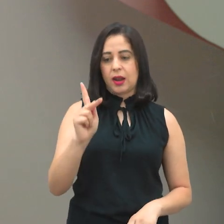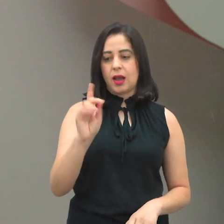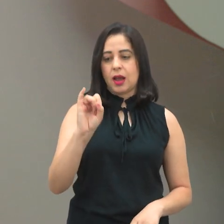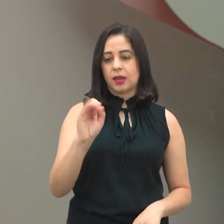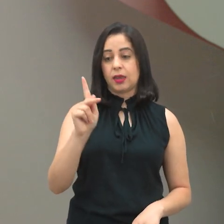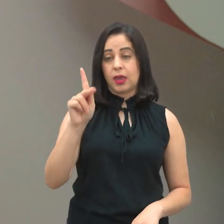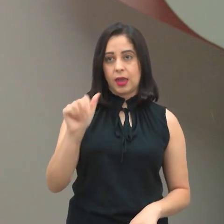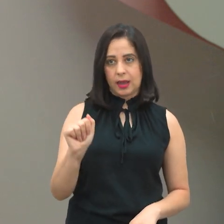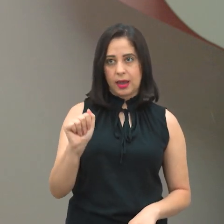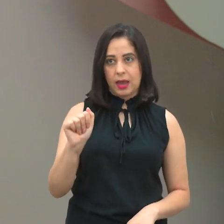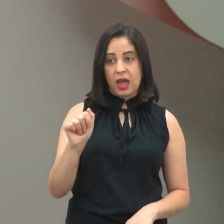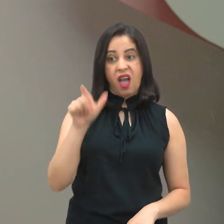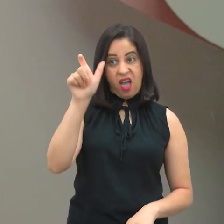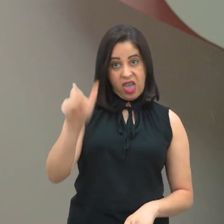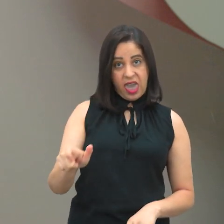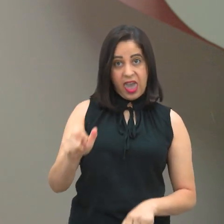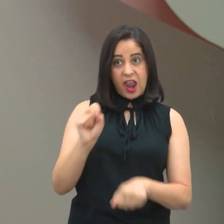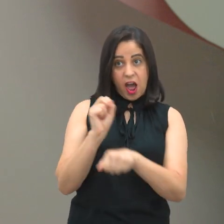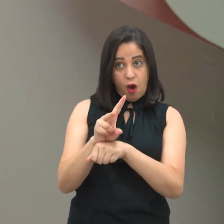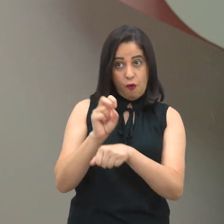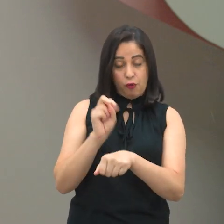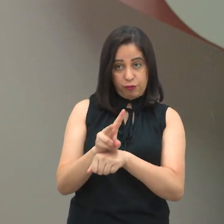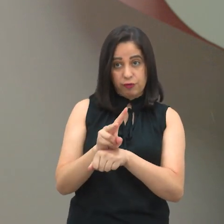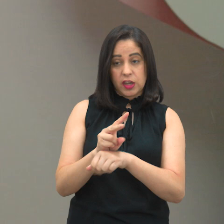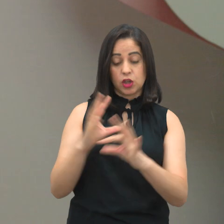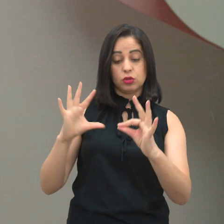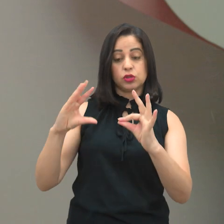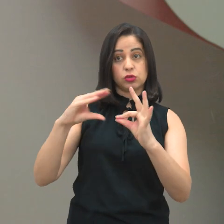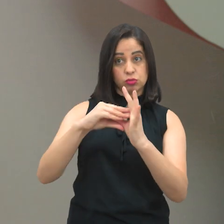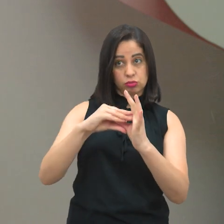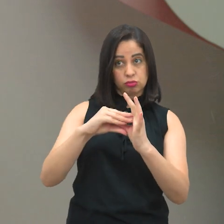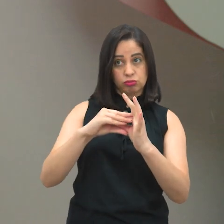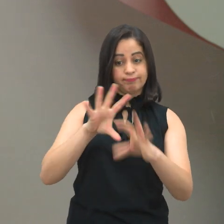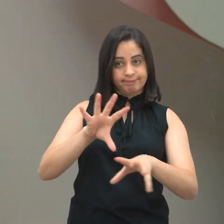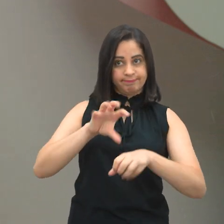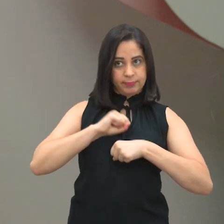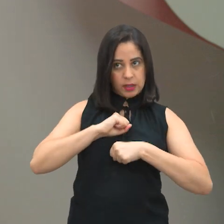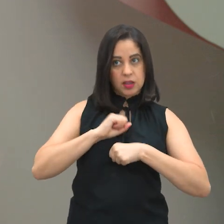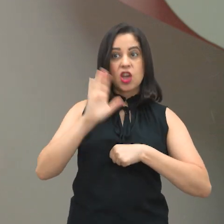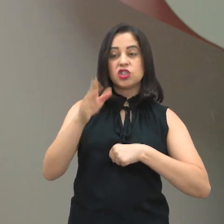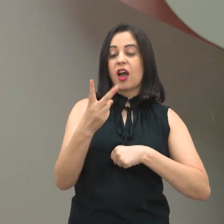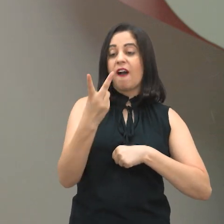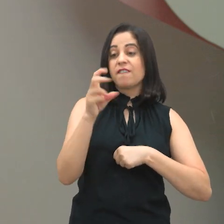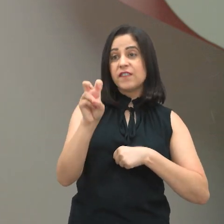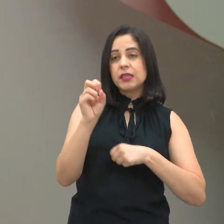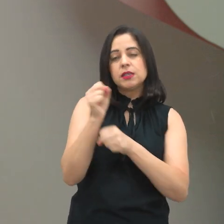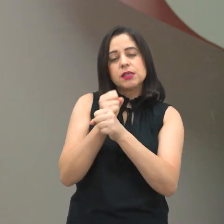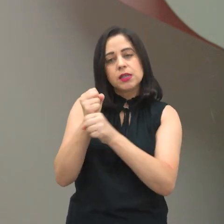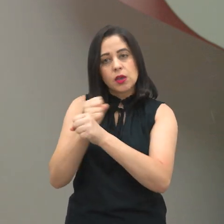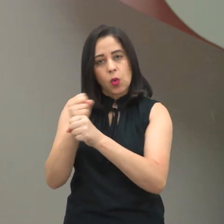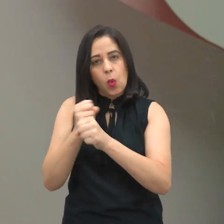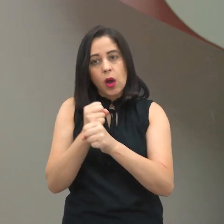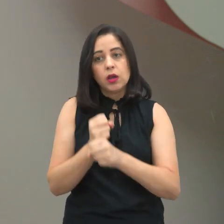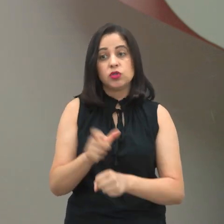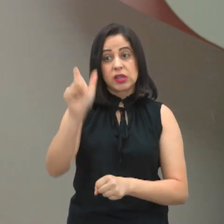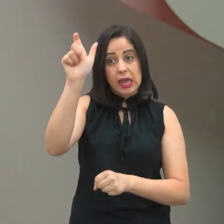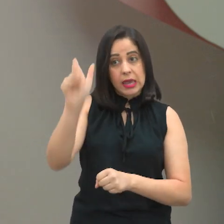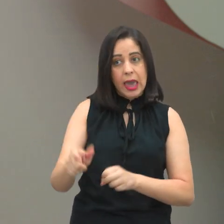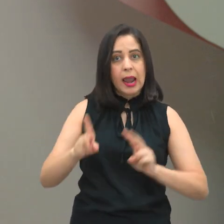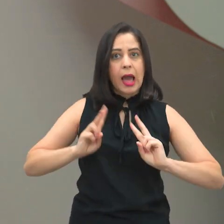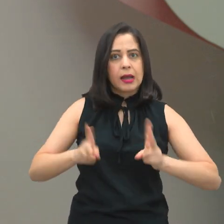que convive com o vírus do HIV há 25 anos. Ao longo desse tempo, ela tem feito diversos trabalhos